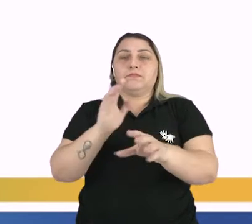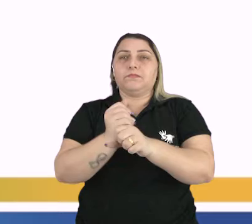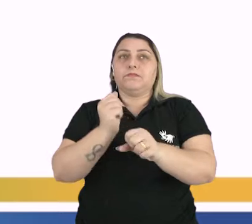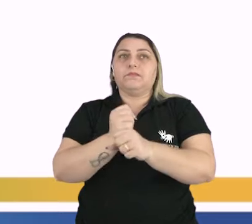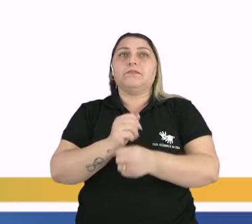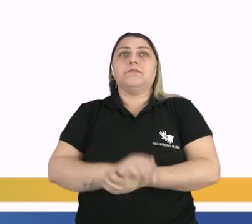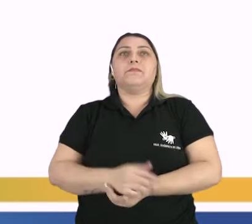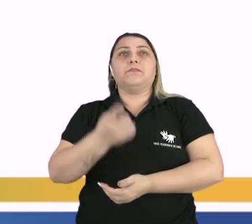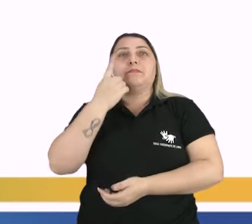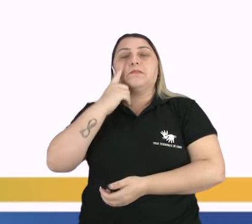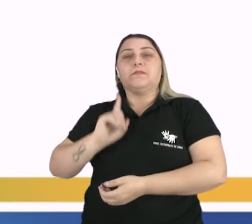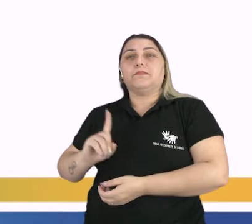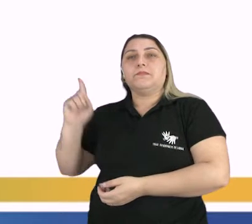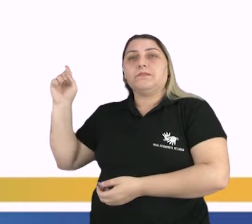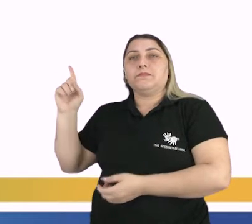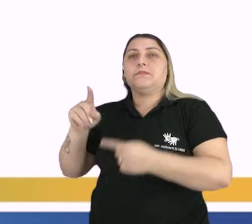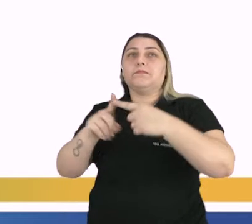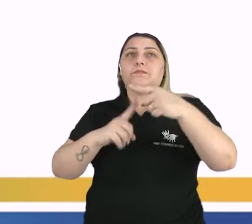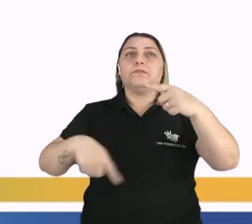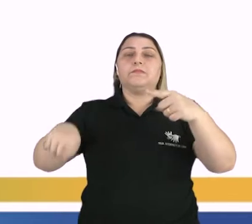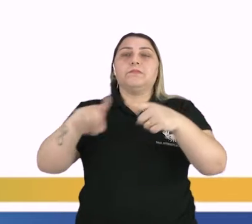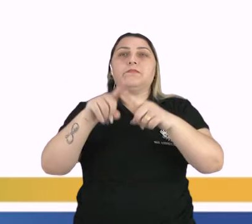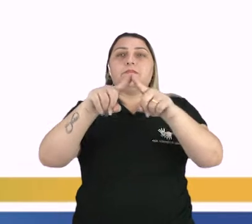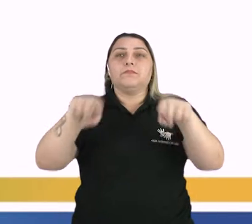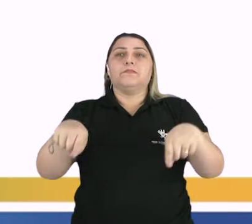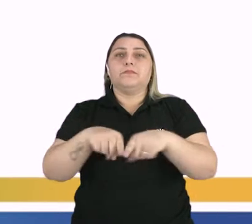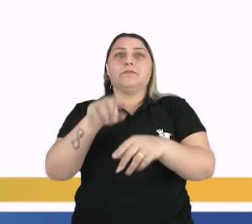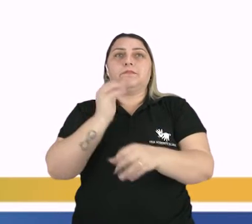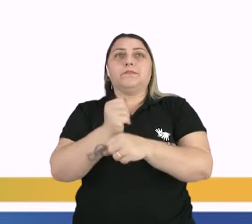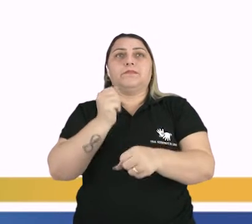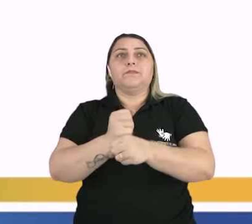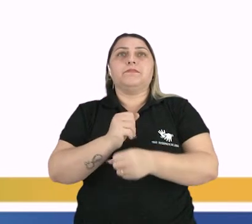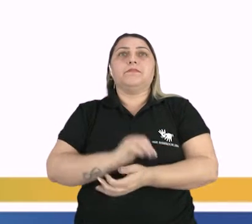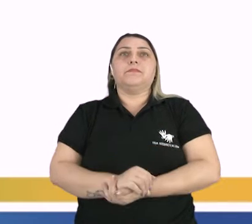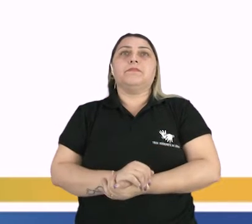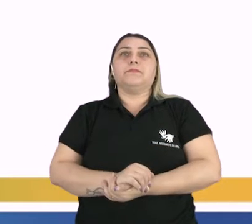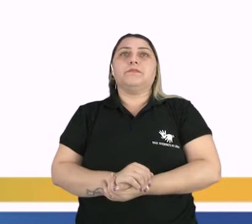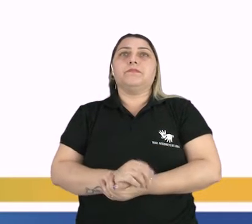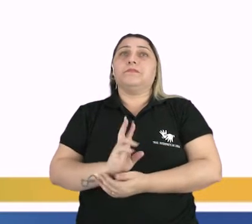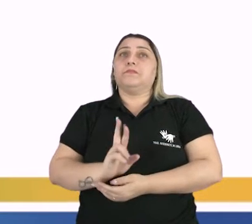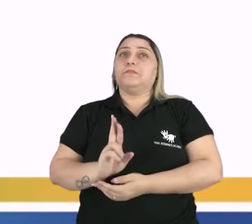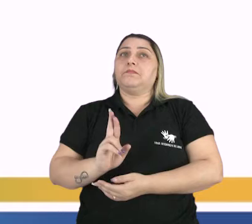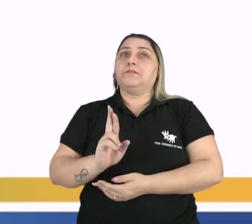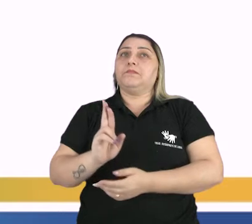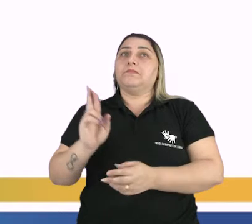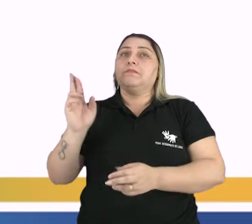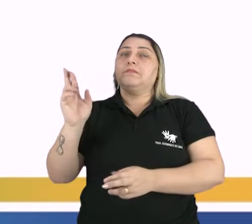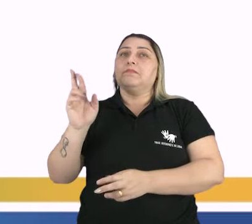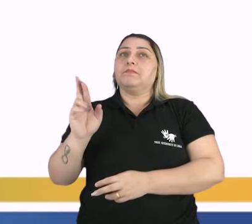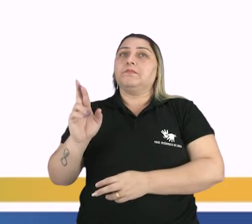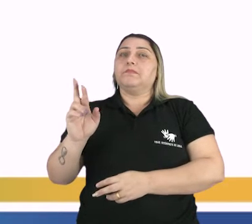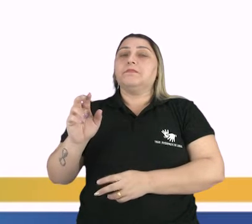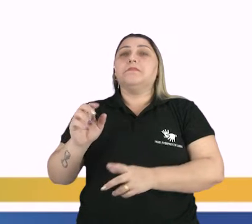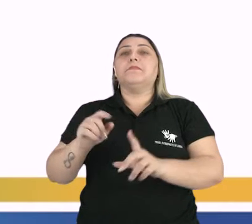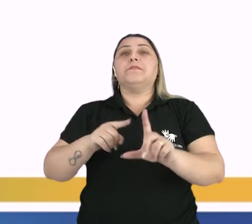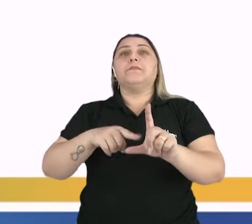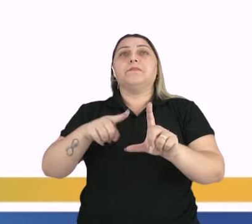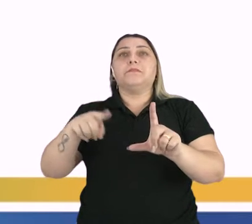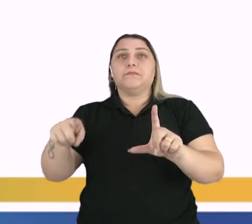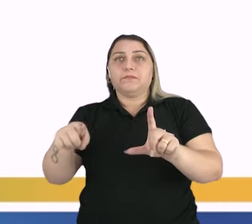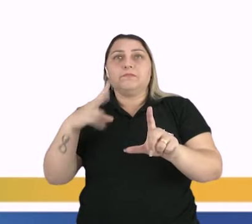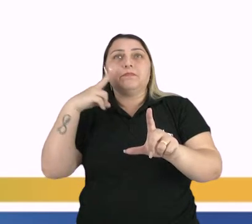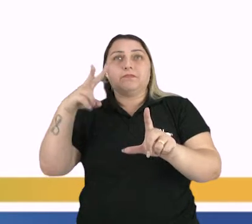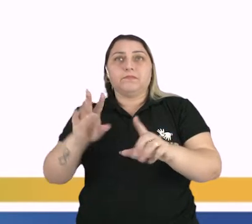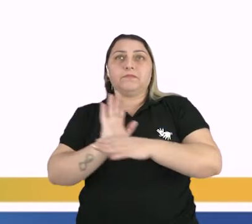né? Vamos em frente? No ciclo trigonométrico, as mesmas razões trigonométricas que você viu lá no